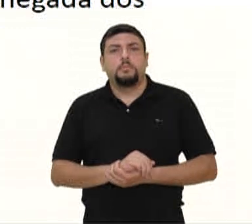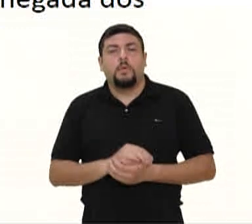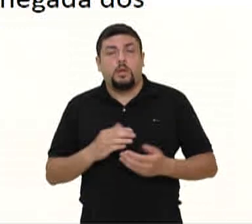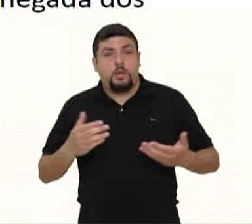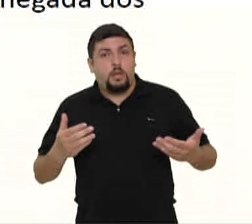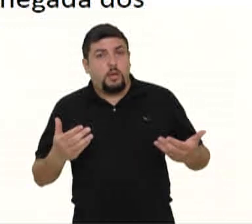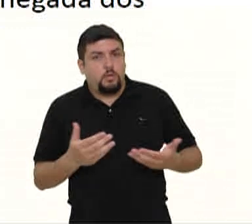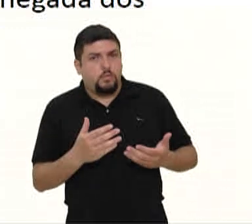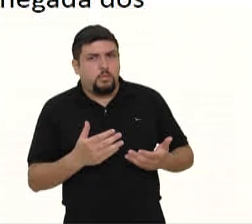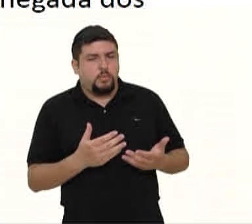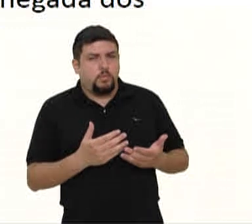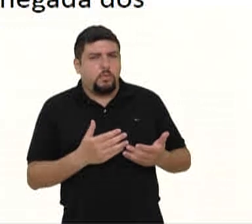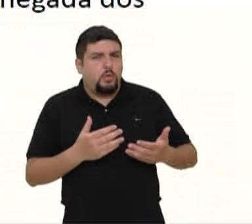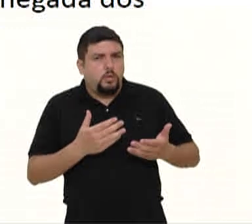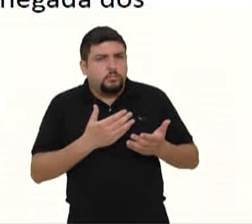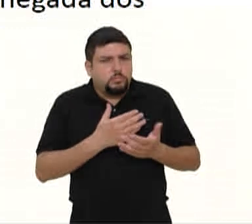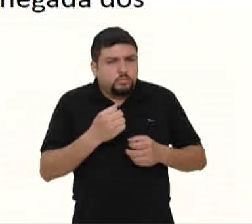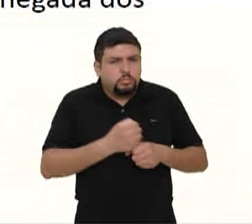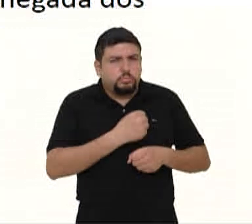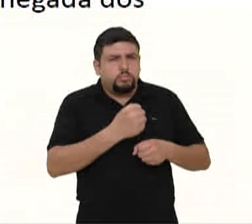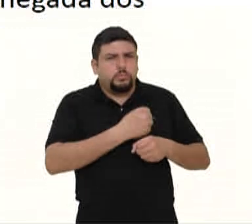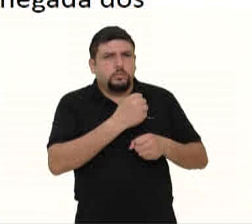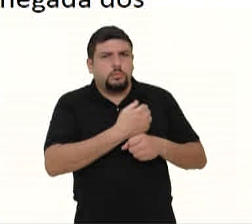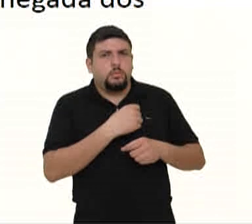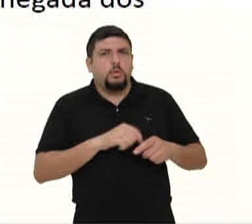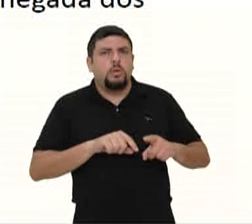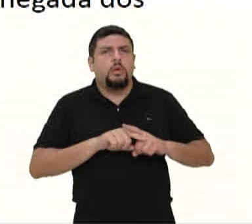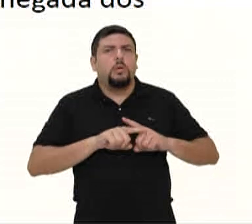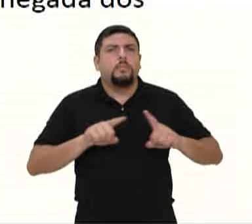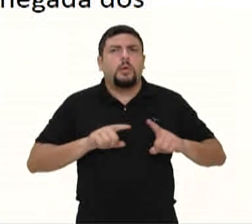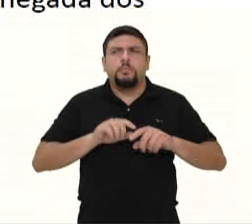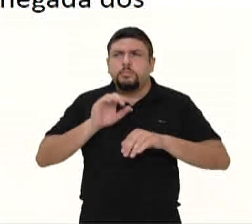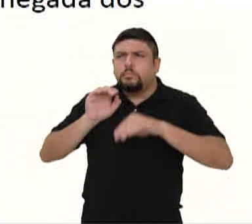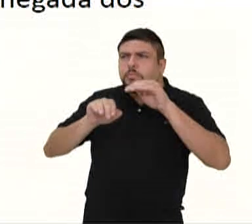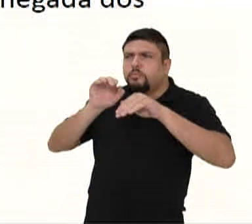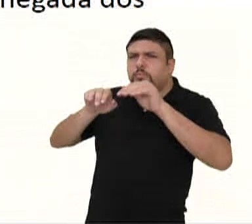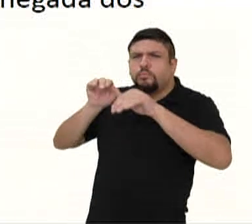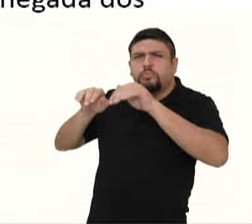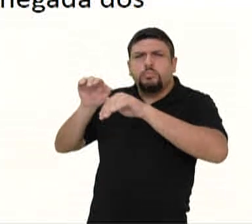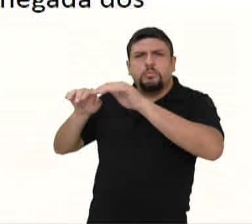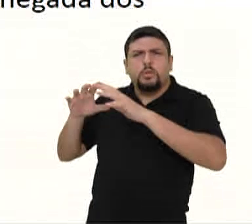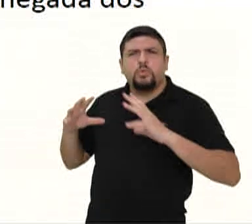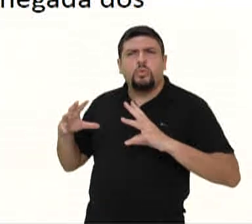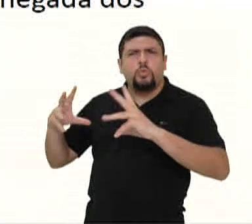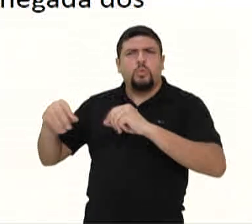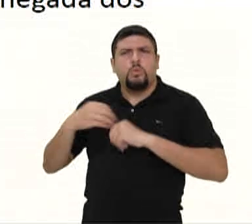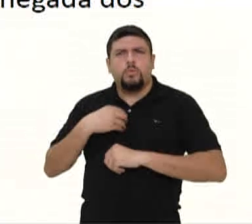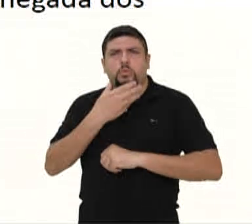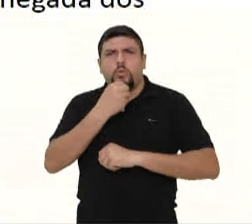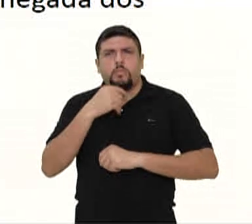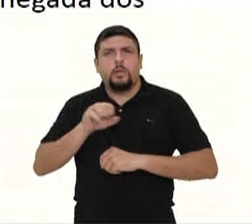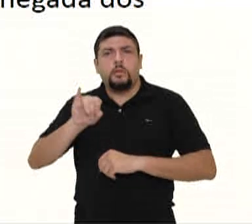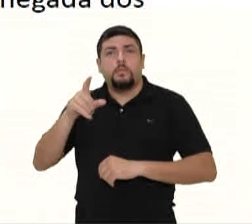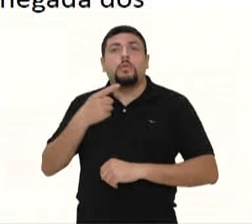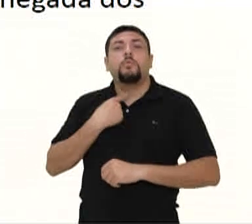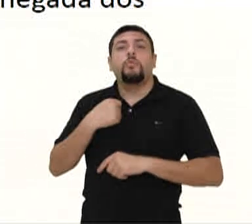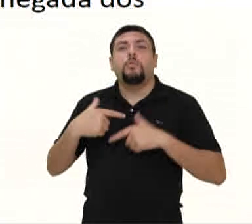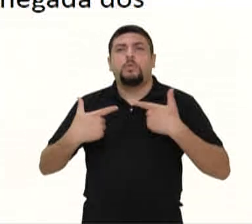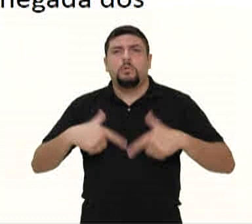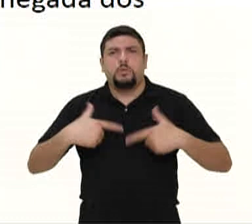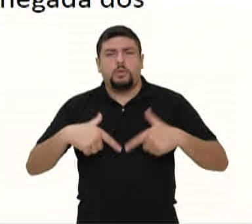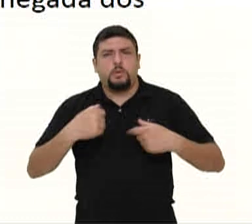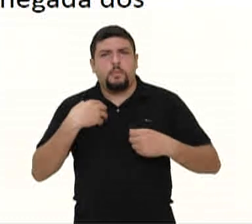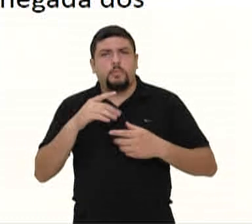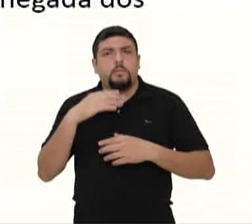construir. Para tanto, era necessário convocar todas as forças vivas da nação, todos os homens que, com vontade de trabalhar e confiança